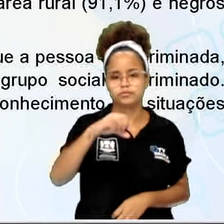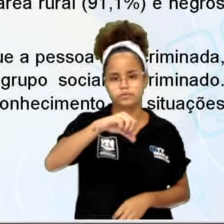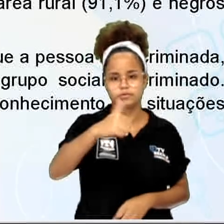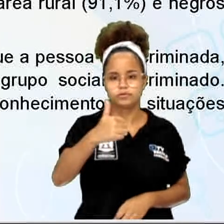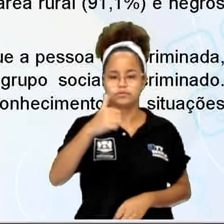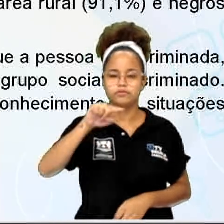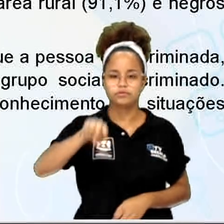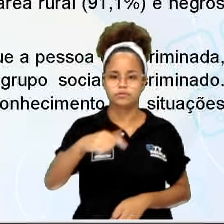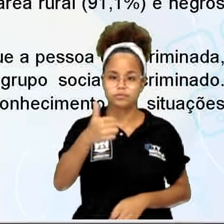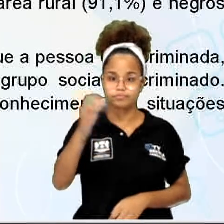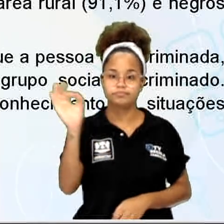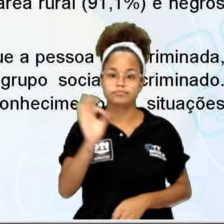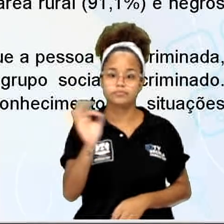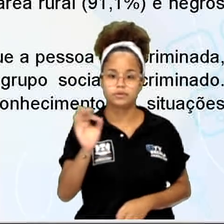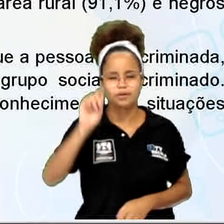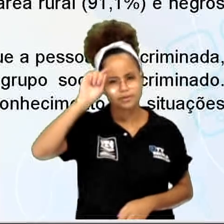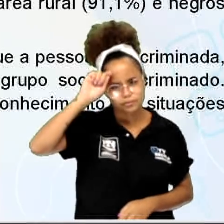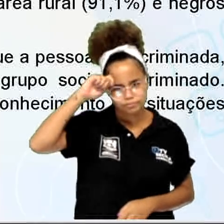91,1%. E negros,